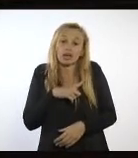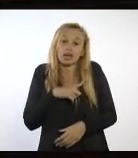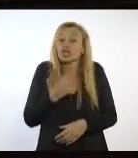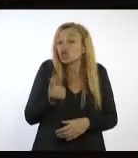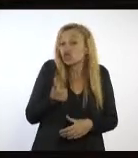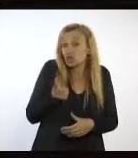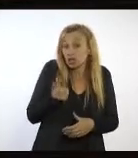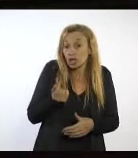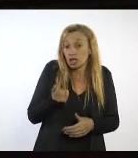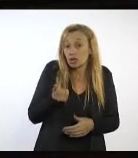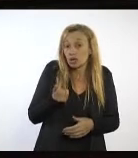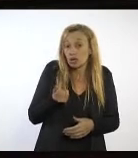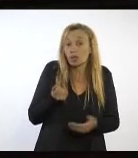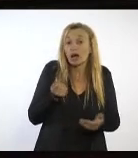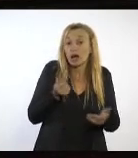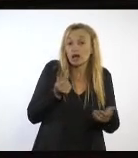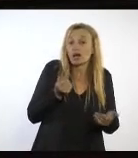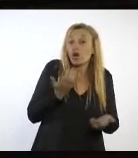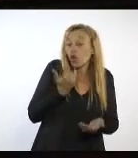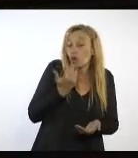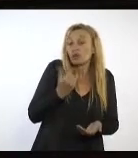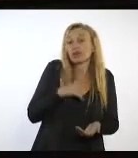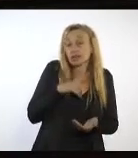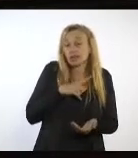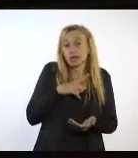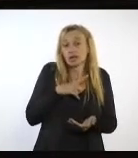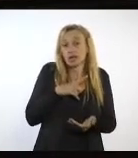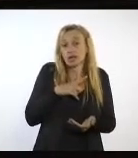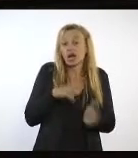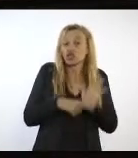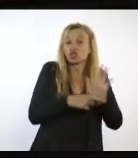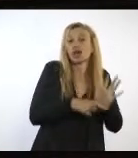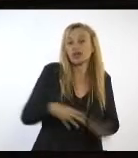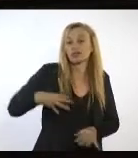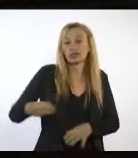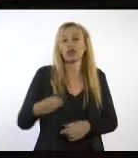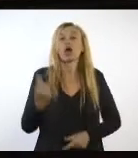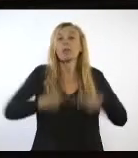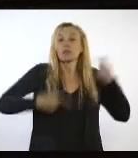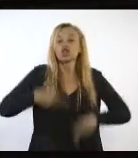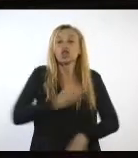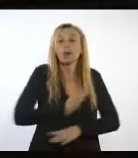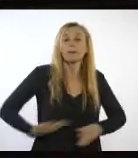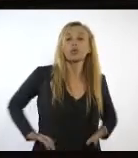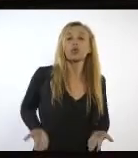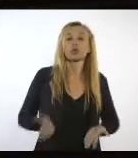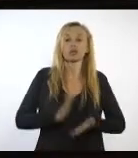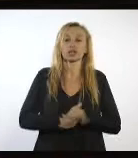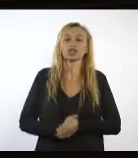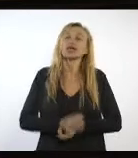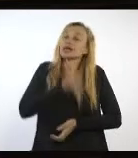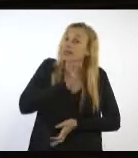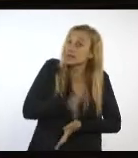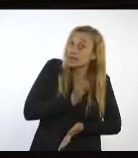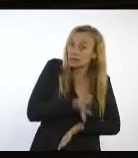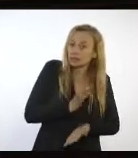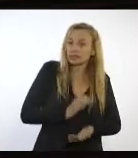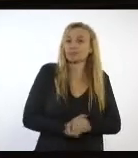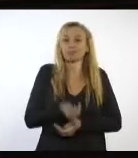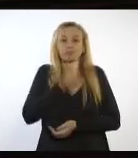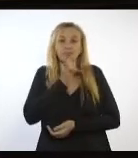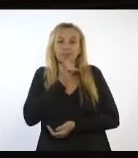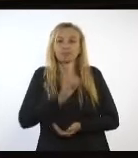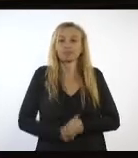filhos e sua casa. Então, senhora presidenta, uma política pública que seria eficiente, por